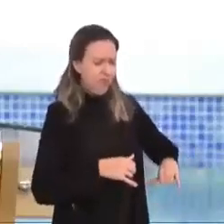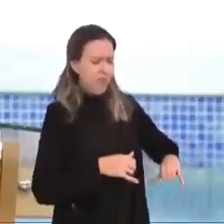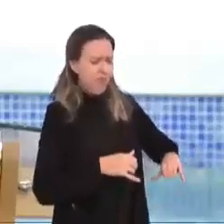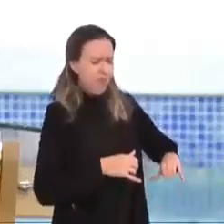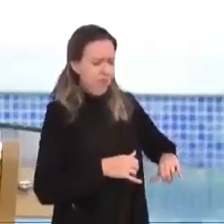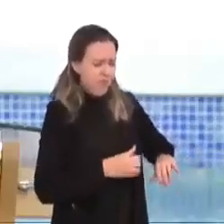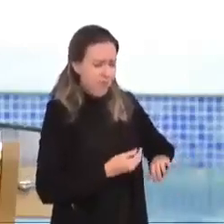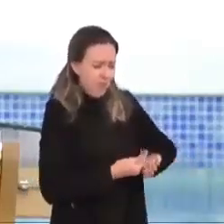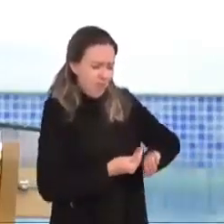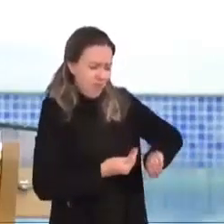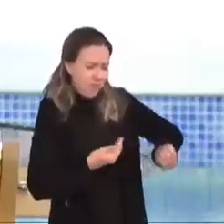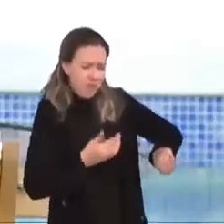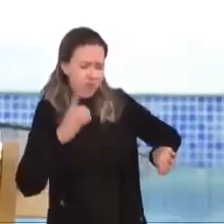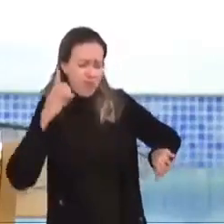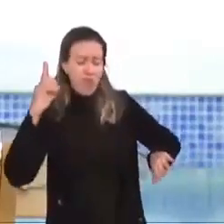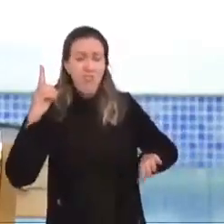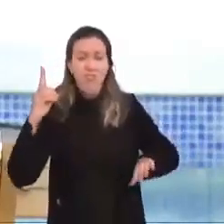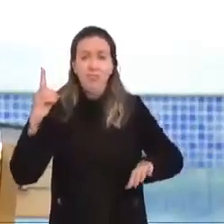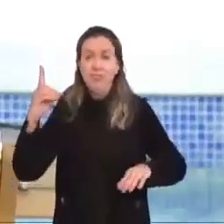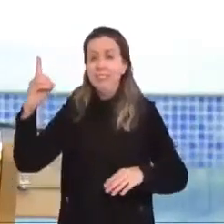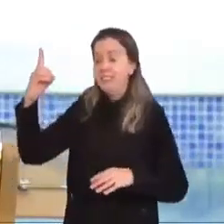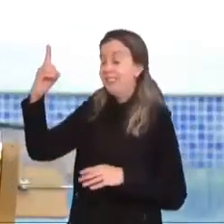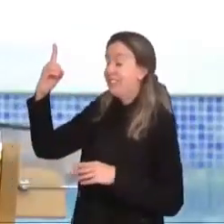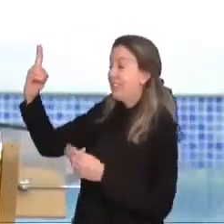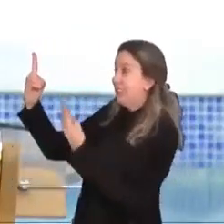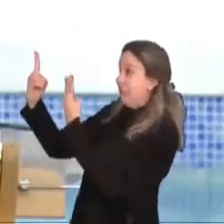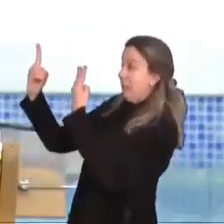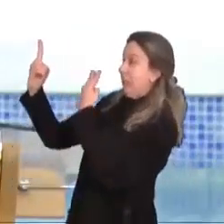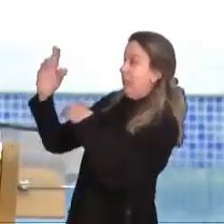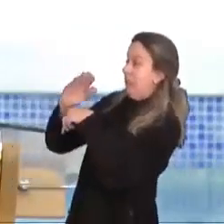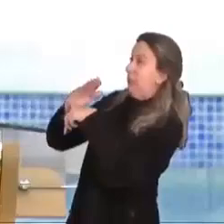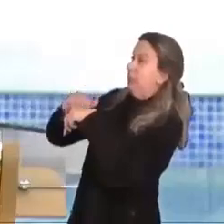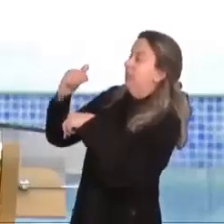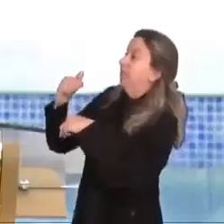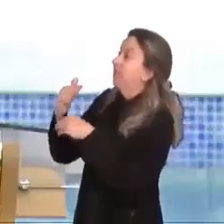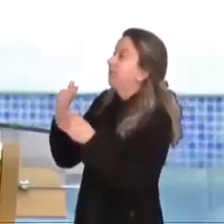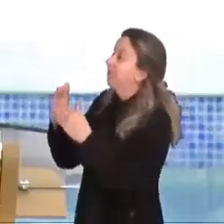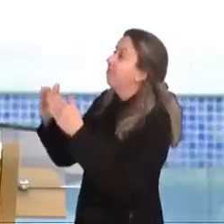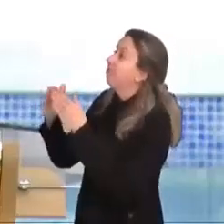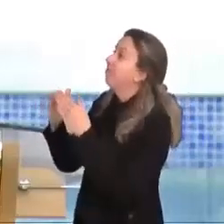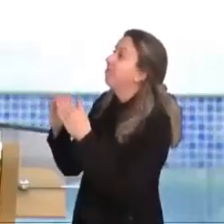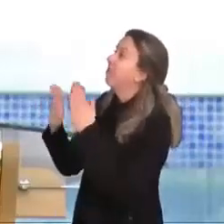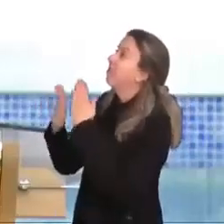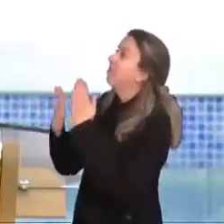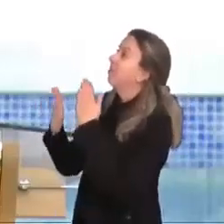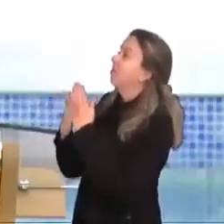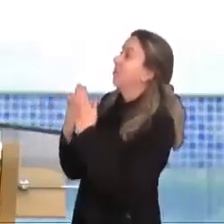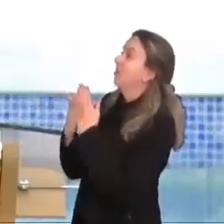E Deus fala. Fala comigo, e eu vou te anunciar